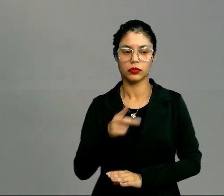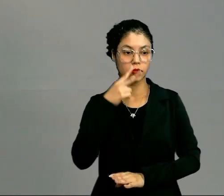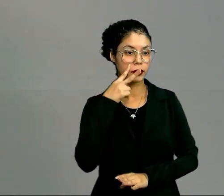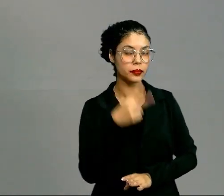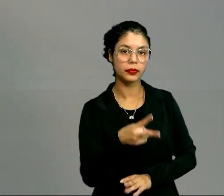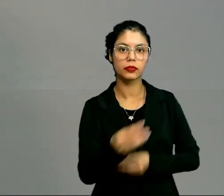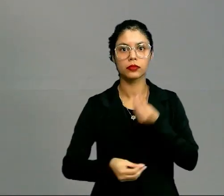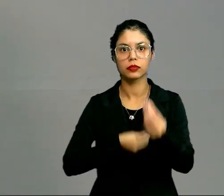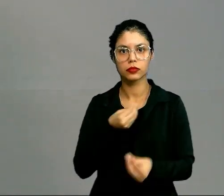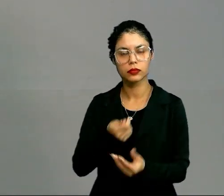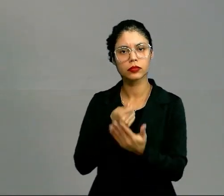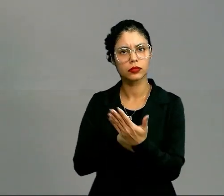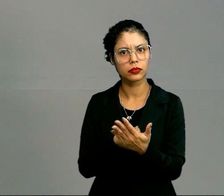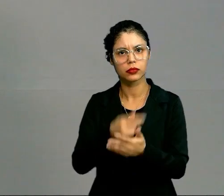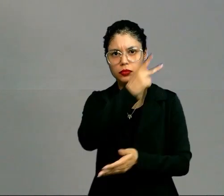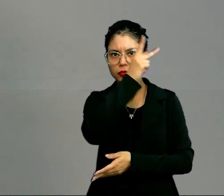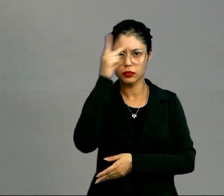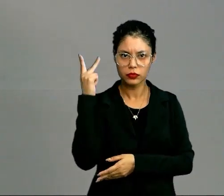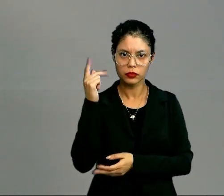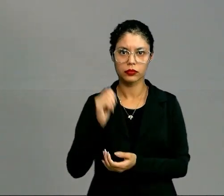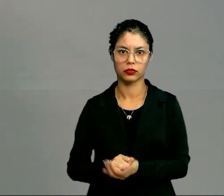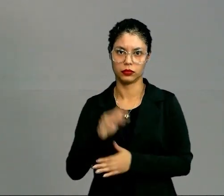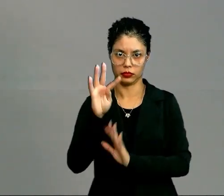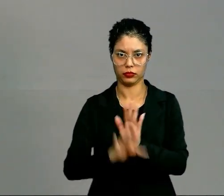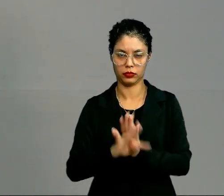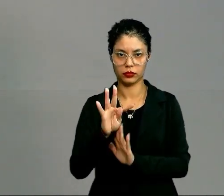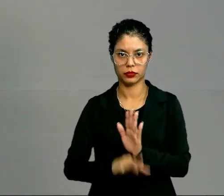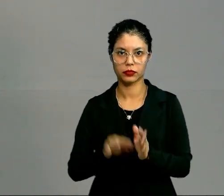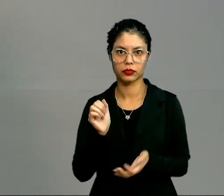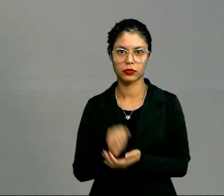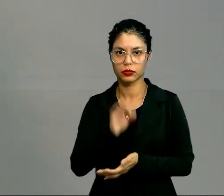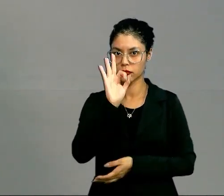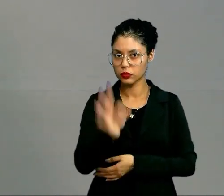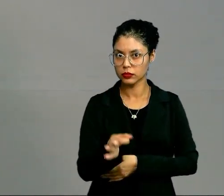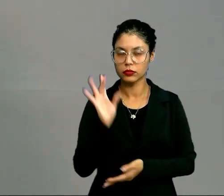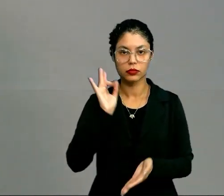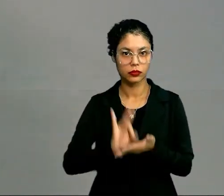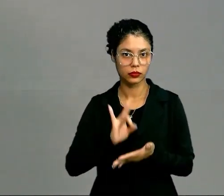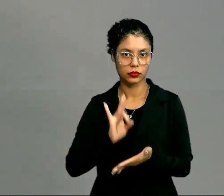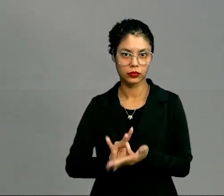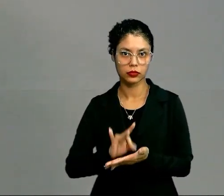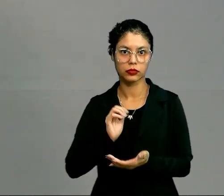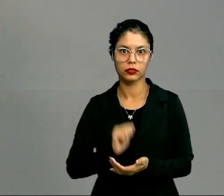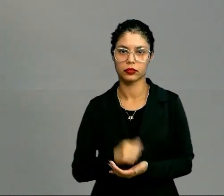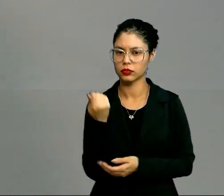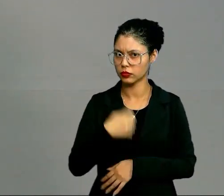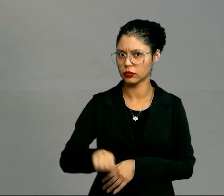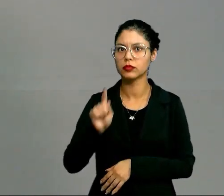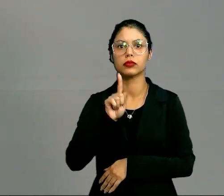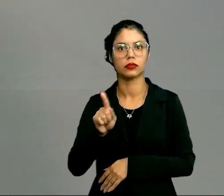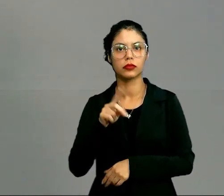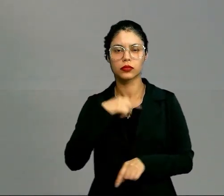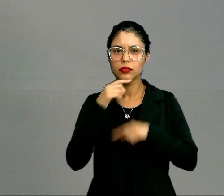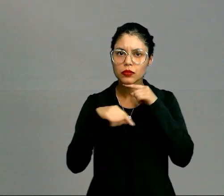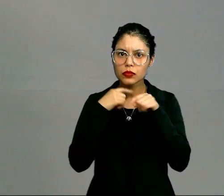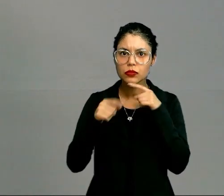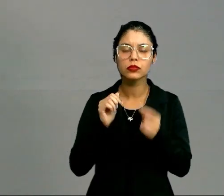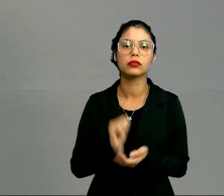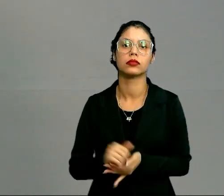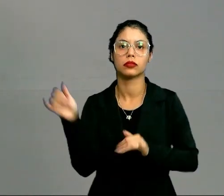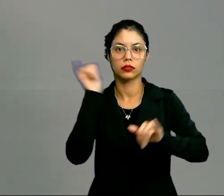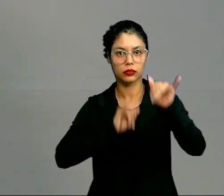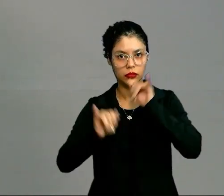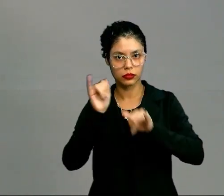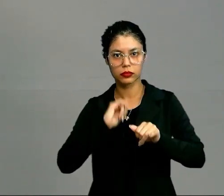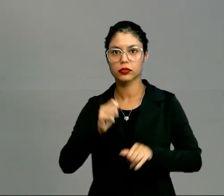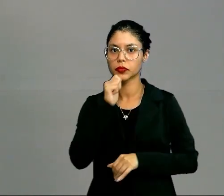cara, convencer as pessoas de que esse texto ele é correto, ele é verdadeiro, que eu não preciso ter dúvidas sobre as